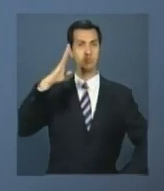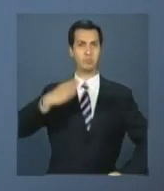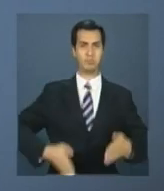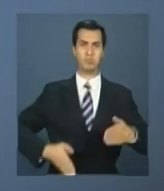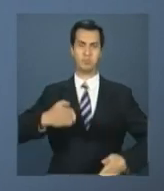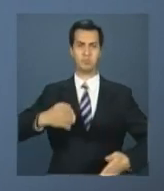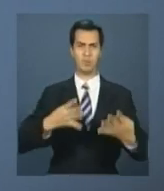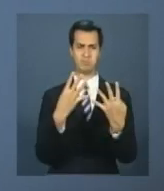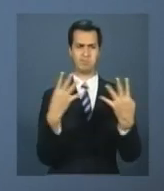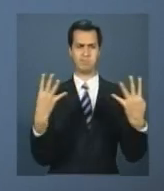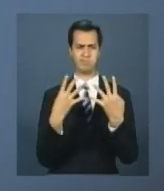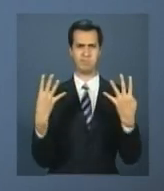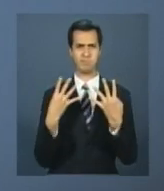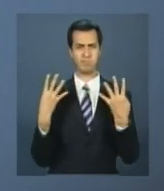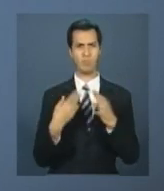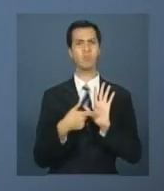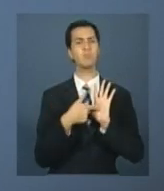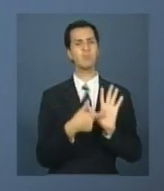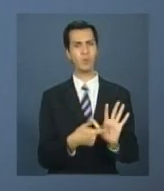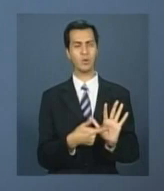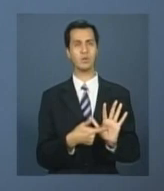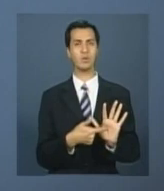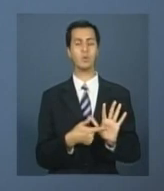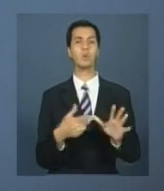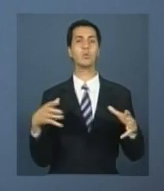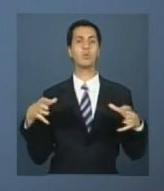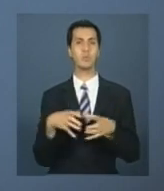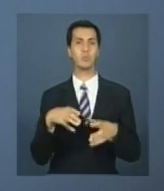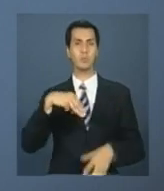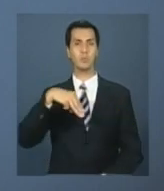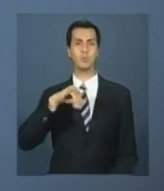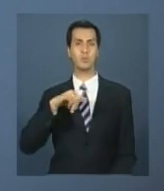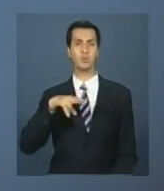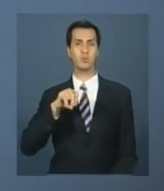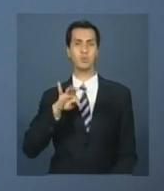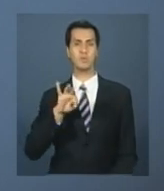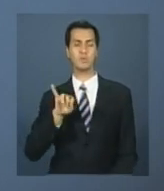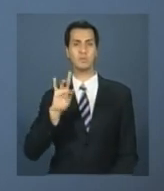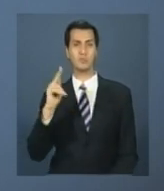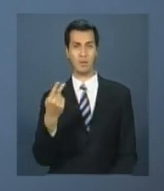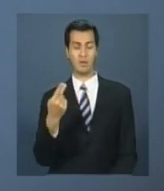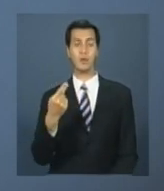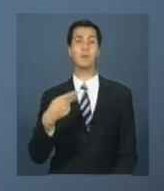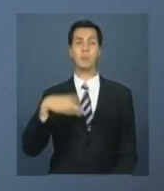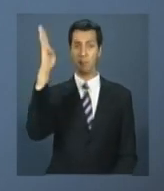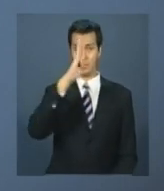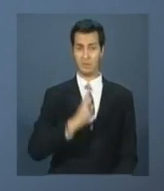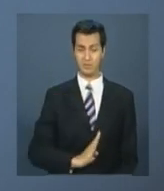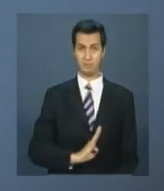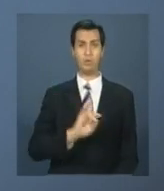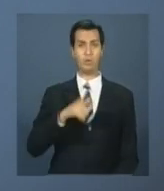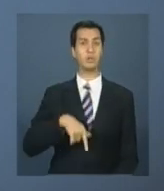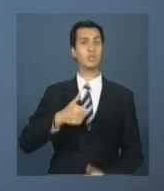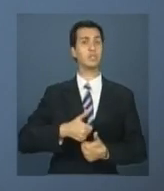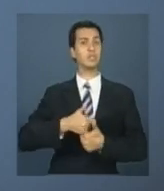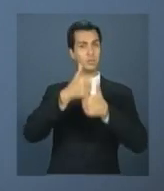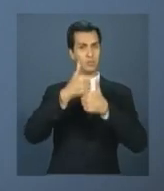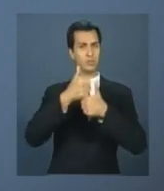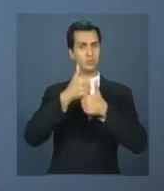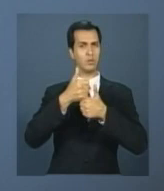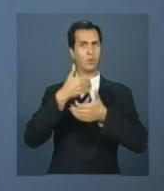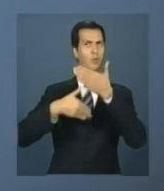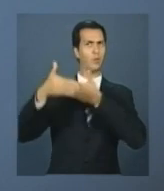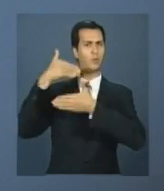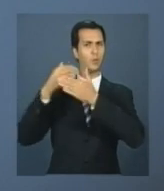das Nações Unidas para a Estabilização do Haiti, a MINUSTAH. O Brasil lidera o componente militar da MINUSTAH desde a criação